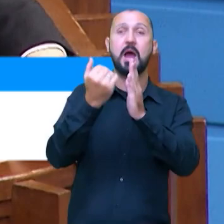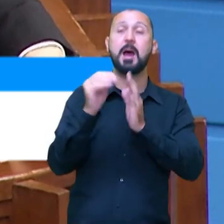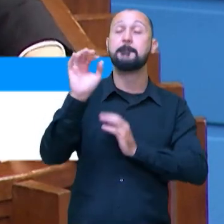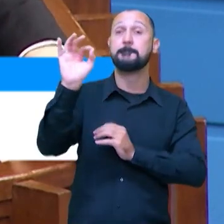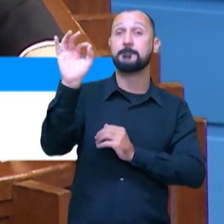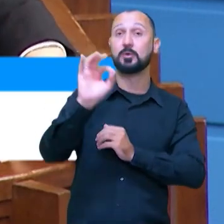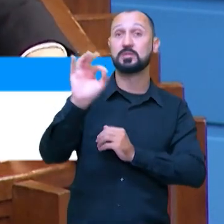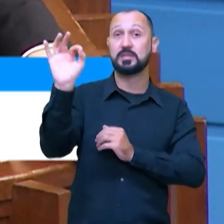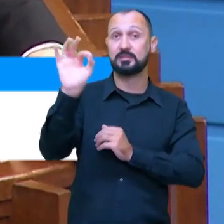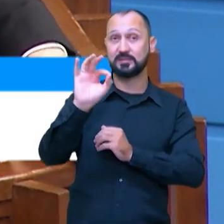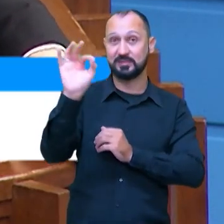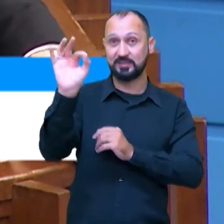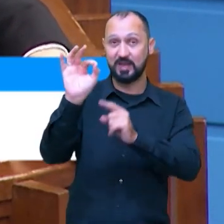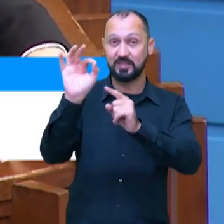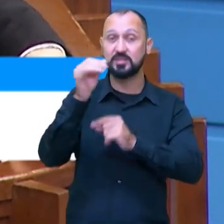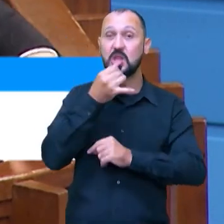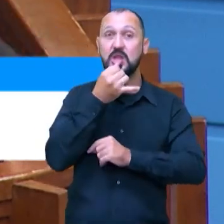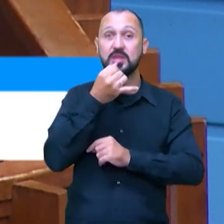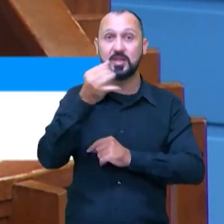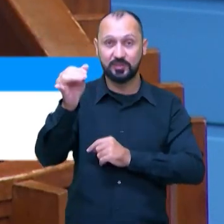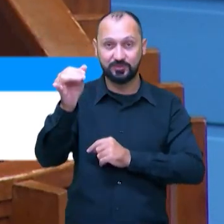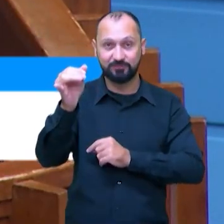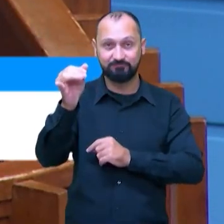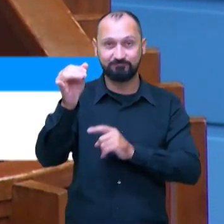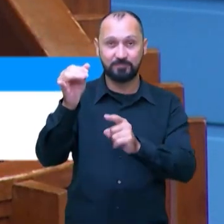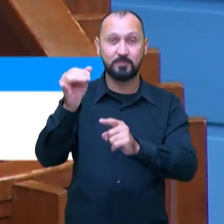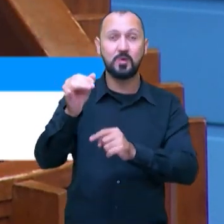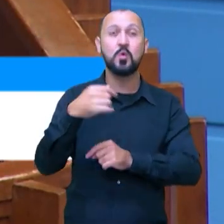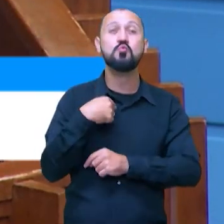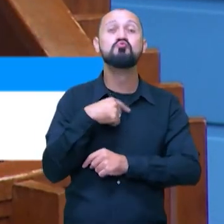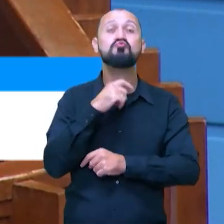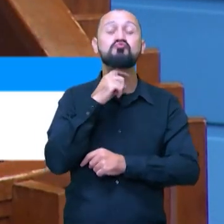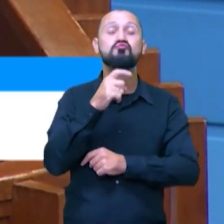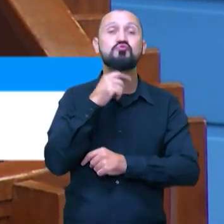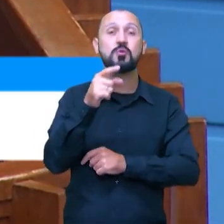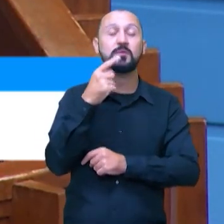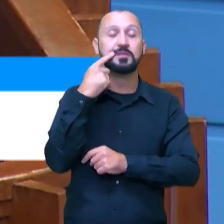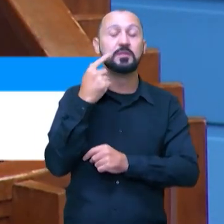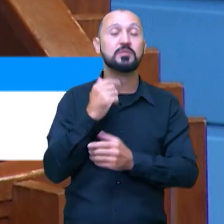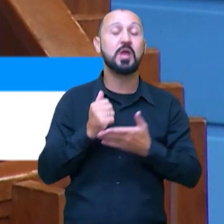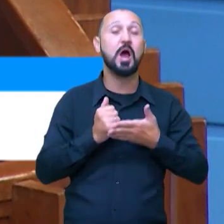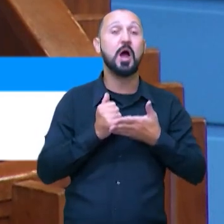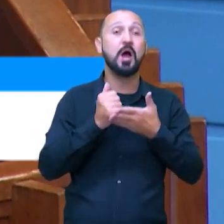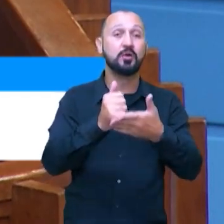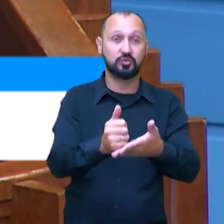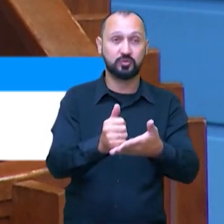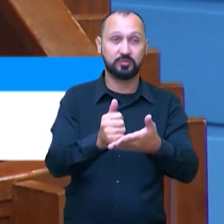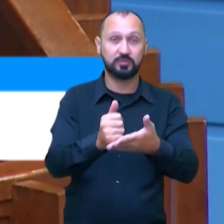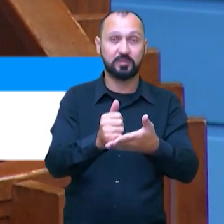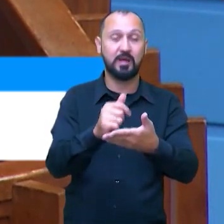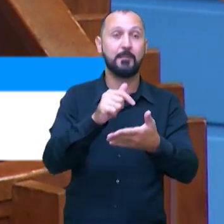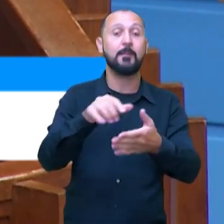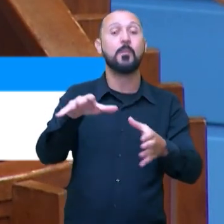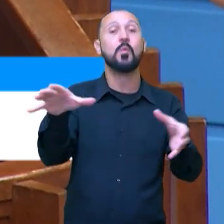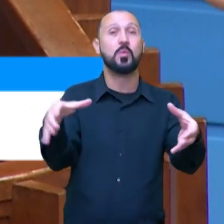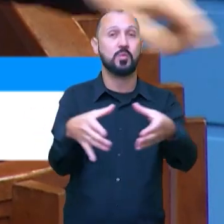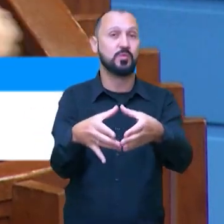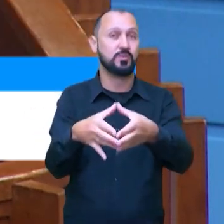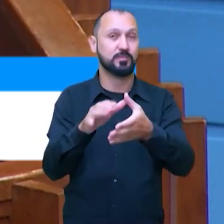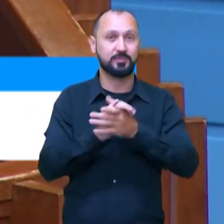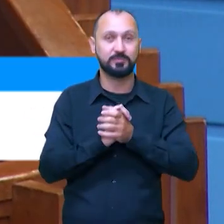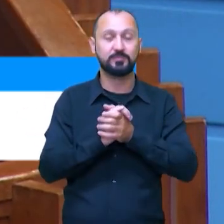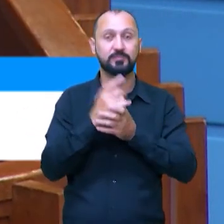a alíquota da energia elétrica, eu duvido que esse benefício chegaria lá na